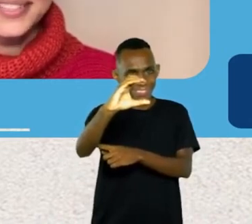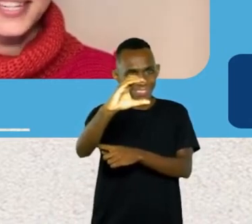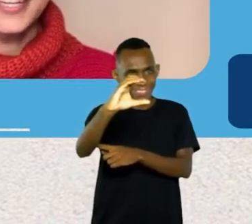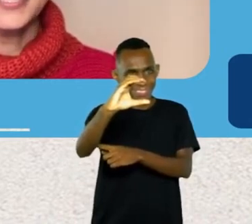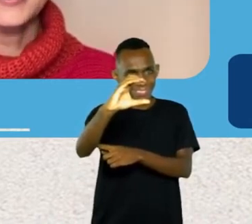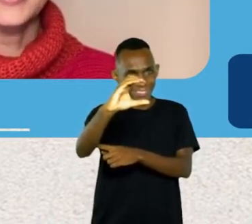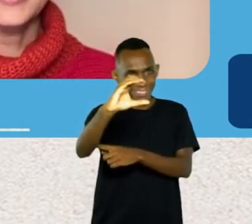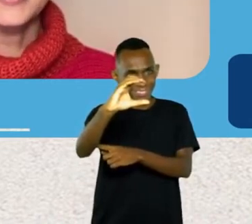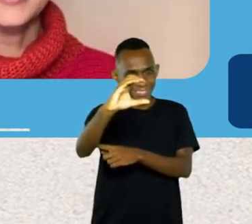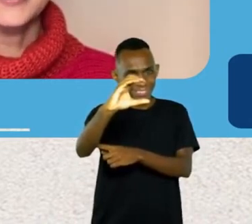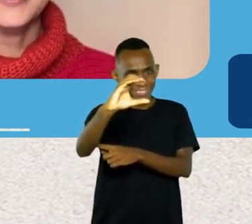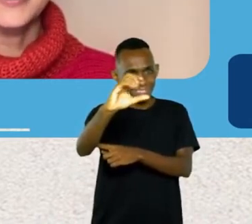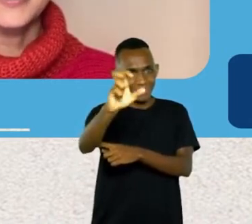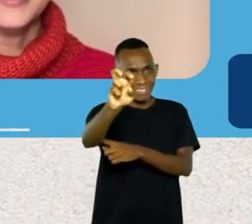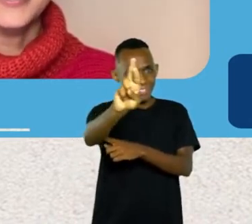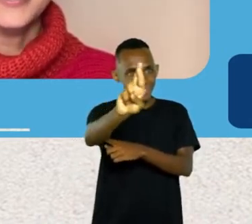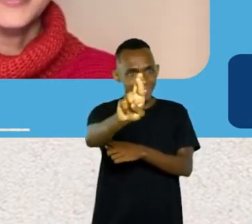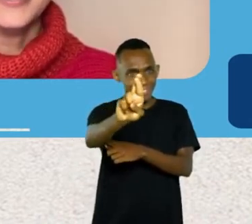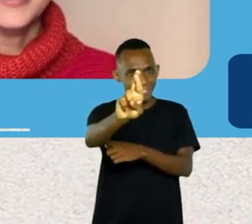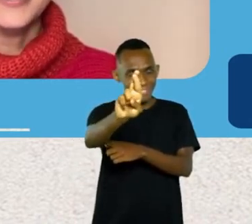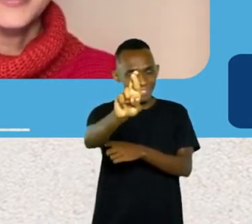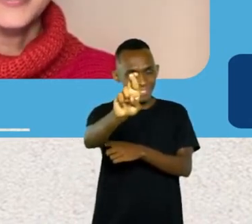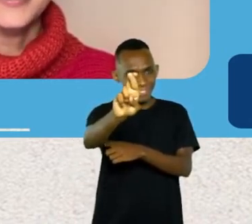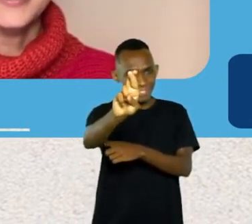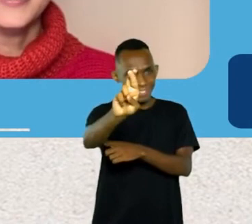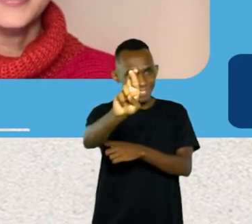Ó, C.